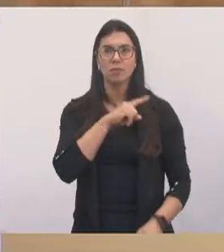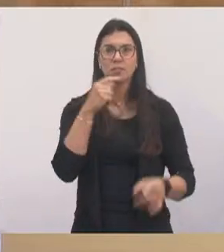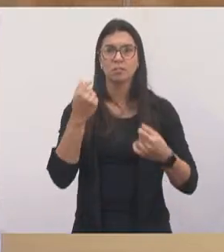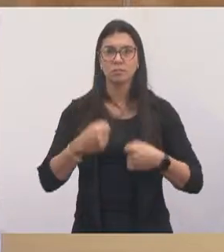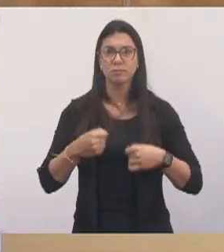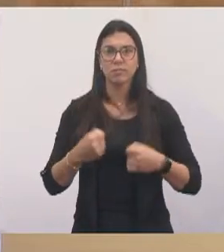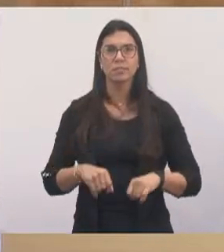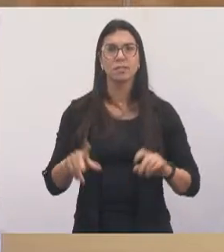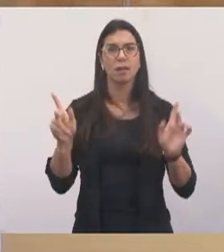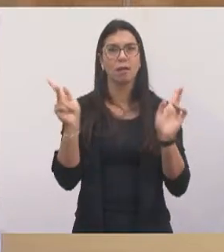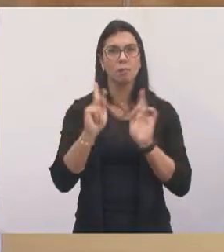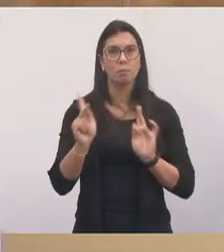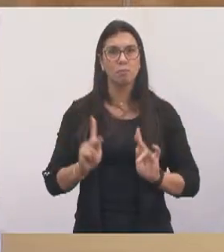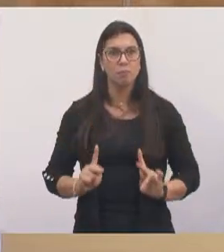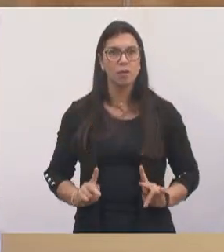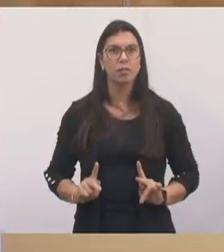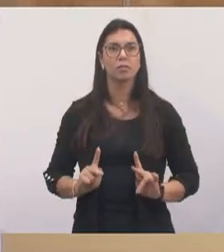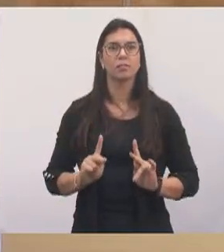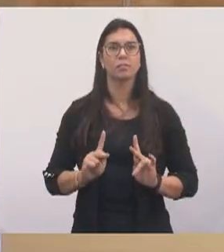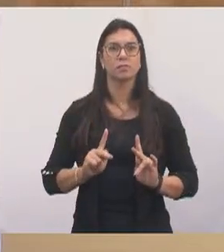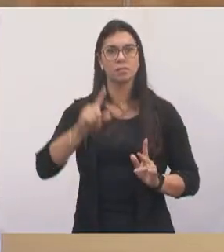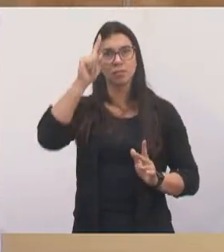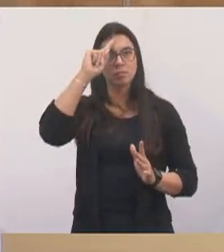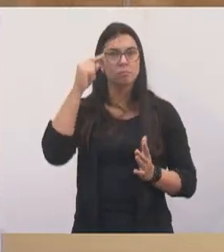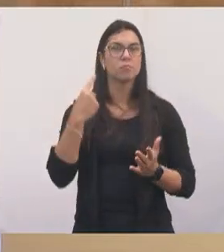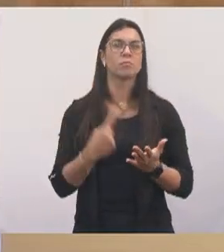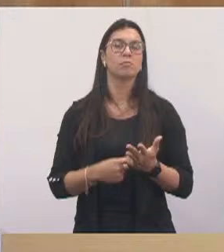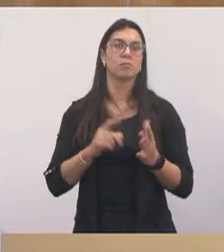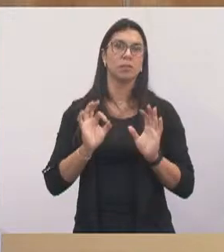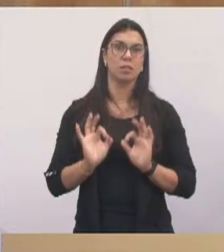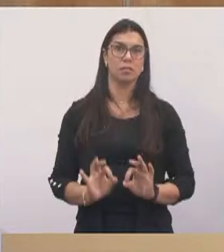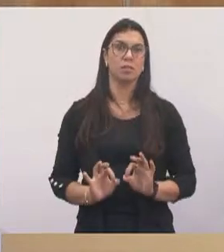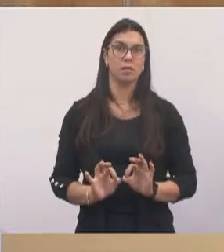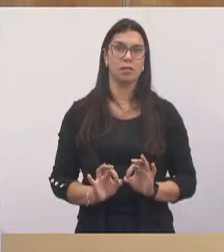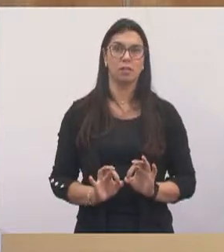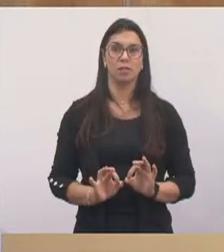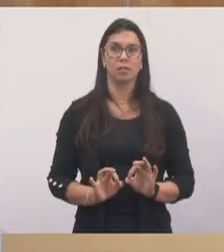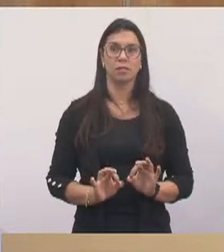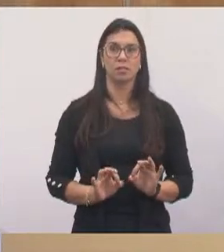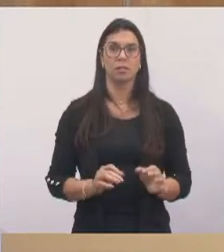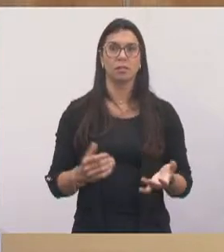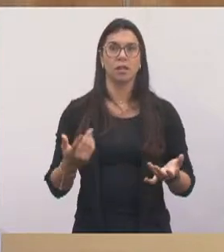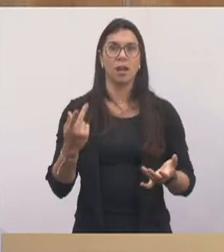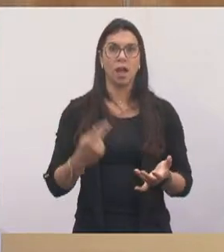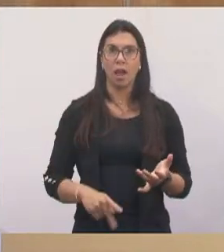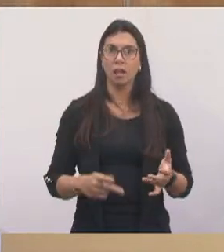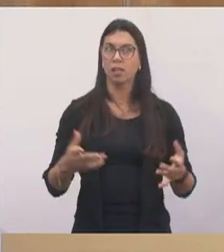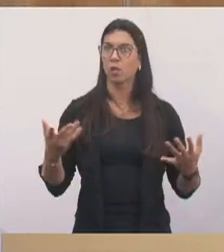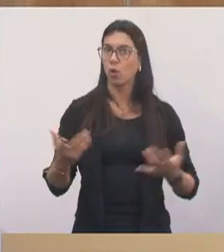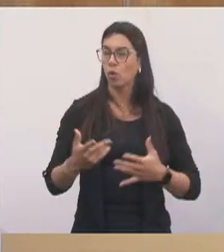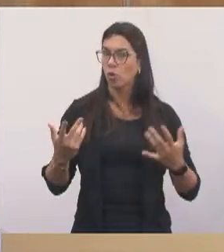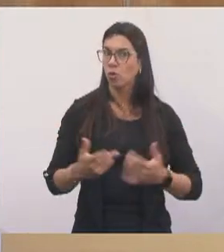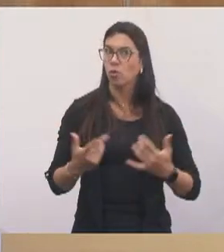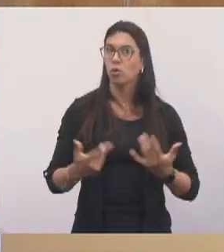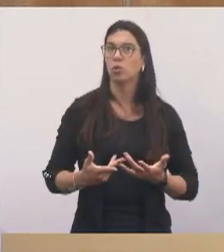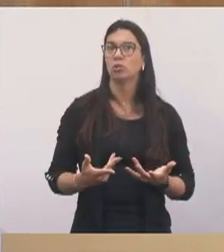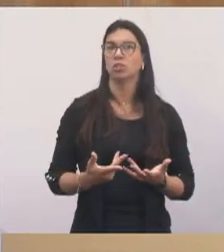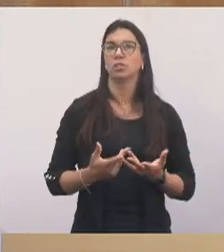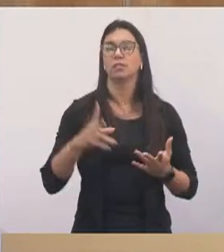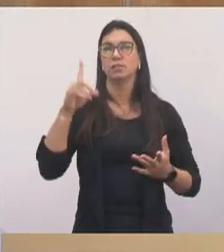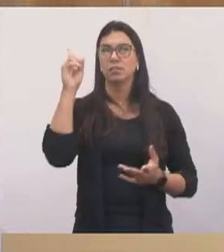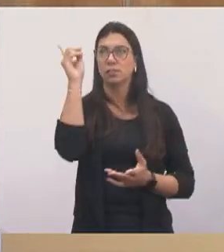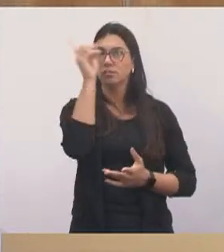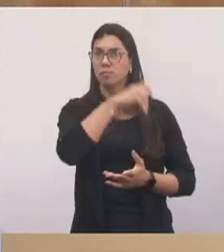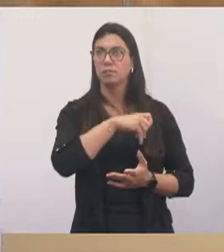bem tranquilo para poder tomar as decisões corretas, né? Com o calor do momento, às vezes a gente toma uma decisão que não